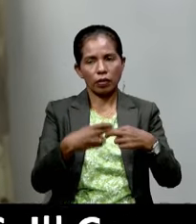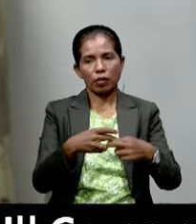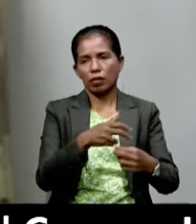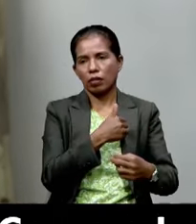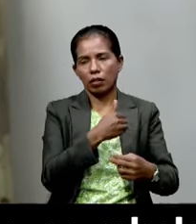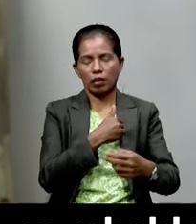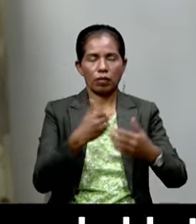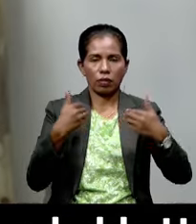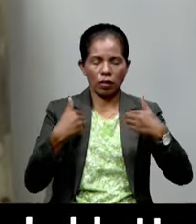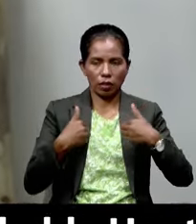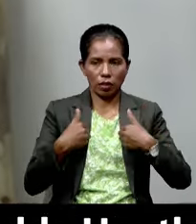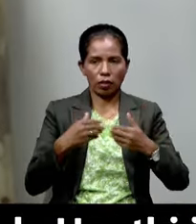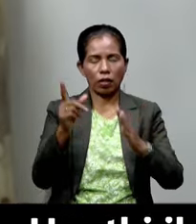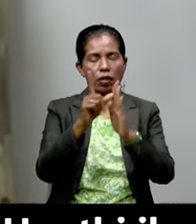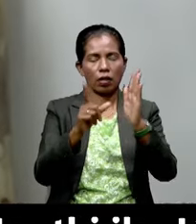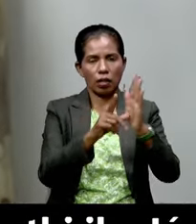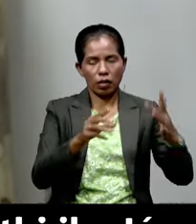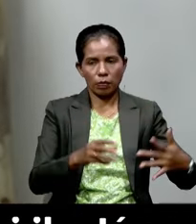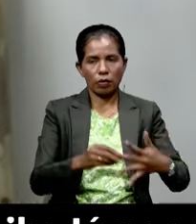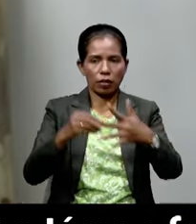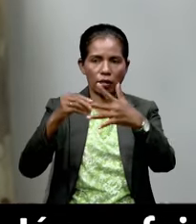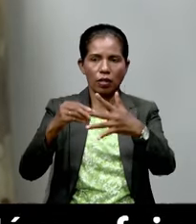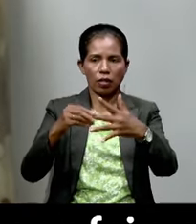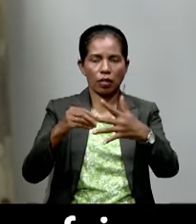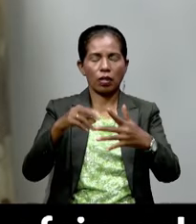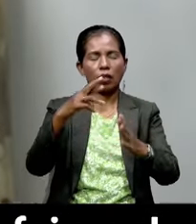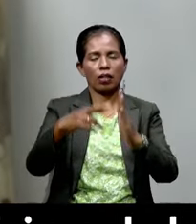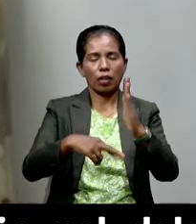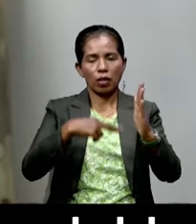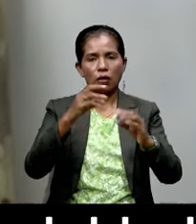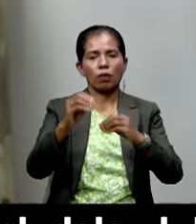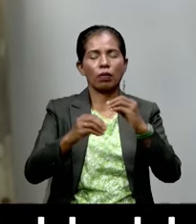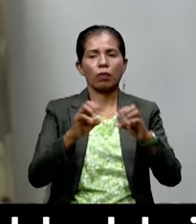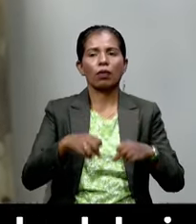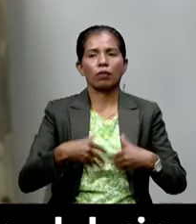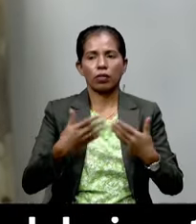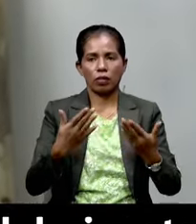pia ia mas le específico balu né be atu regula konaba o insa